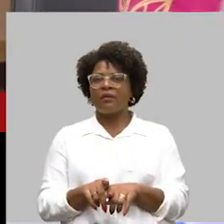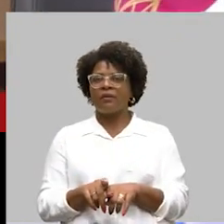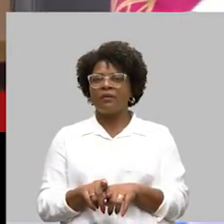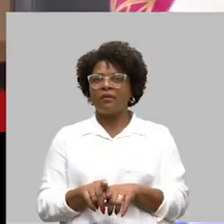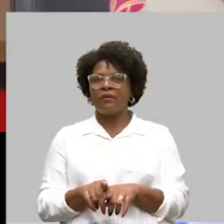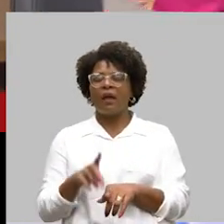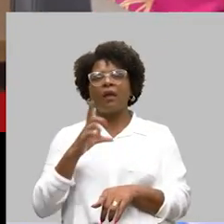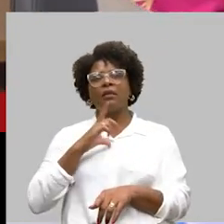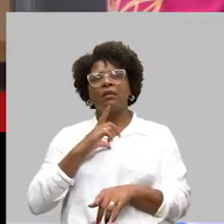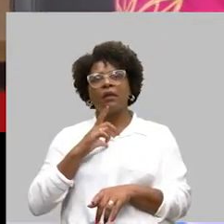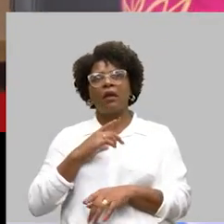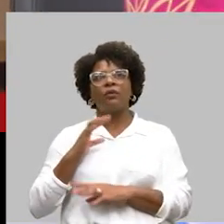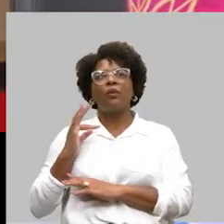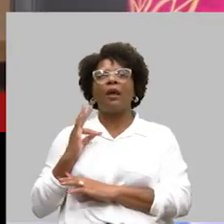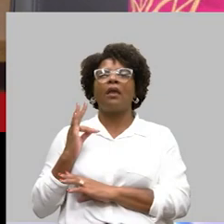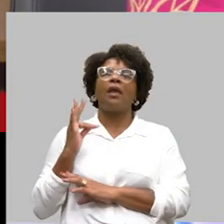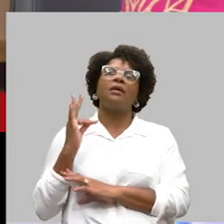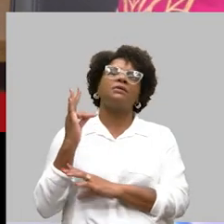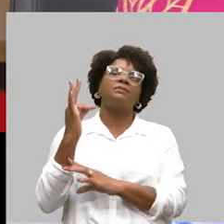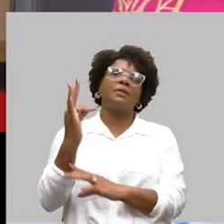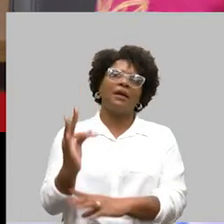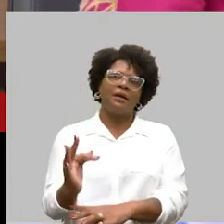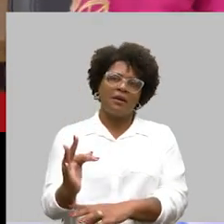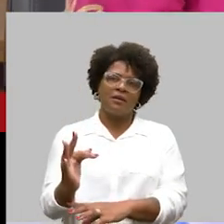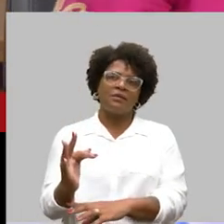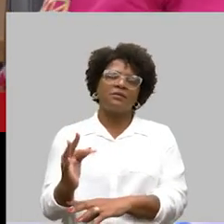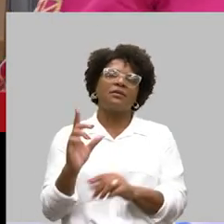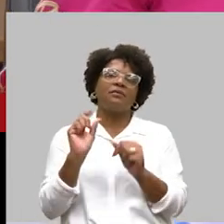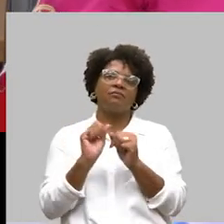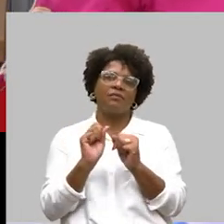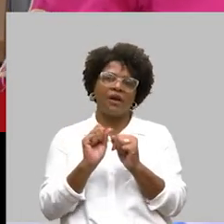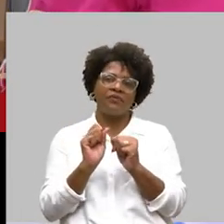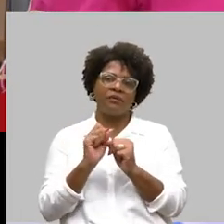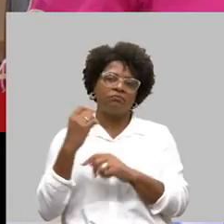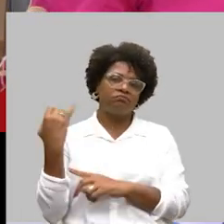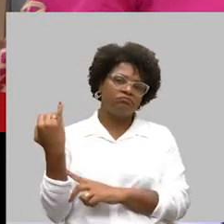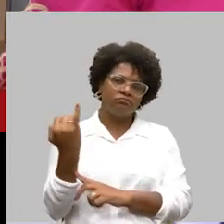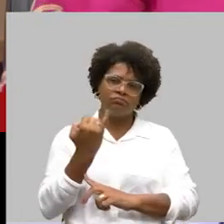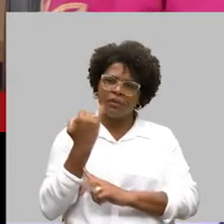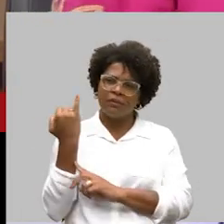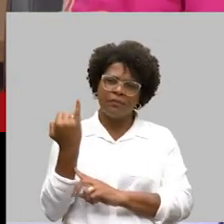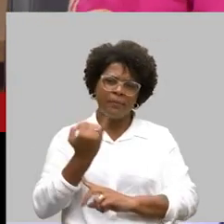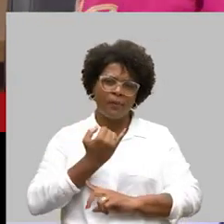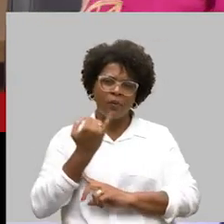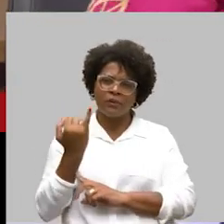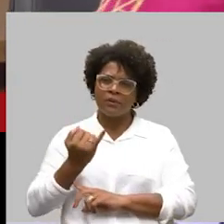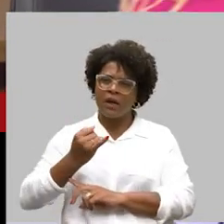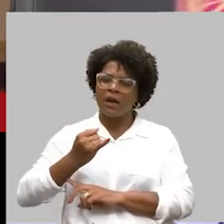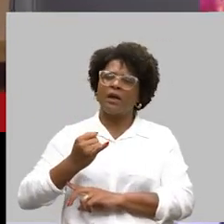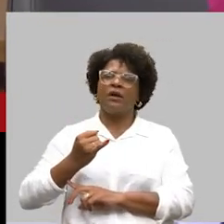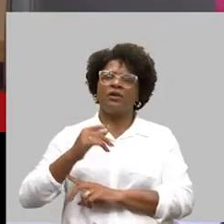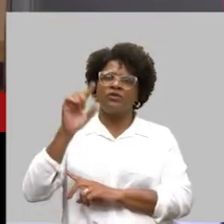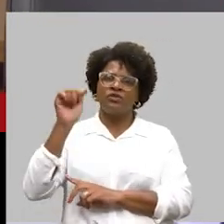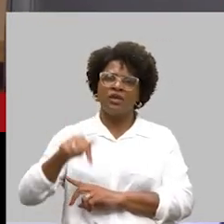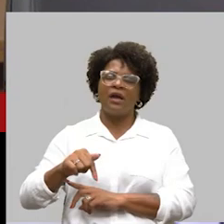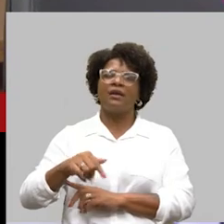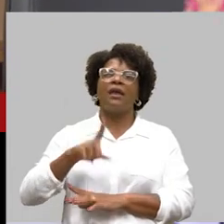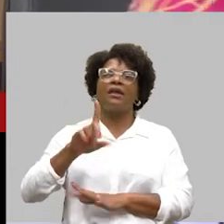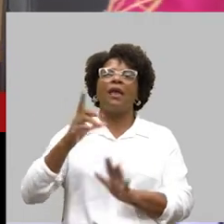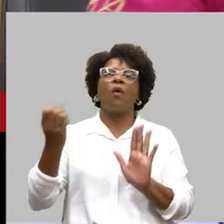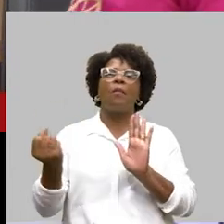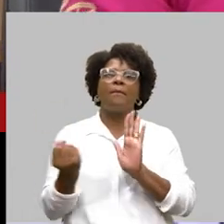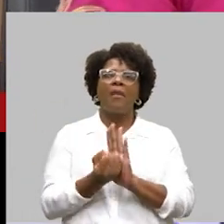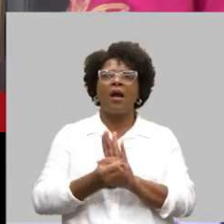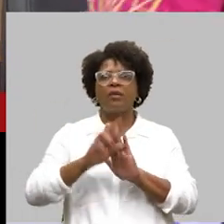de esperança para a construção deste importante arcabouço do marco regulatório da